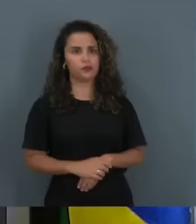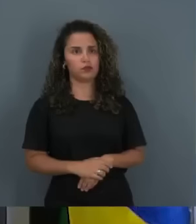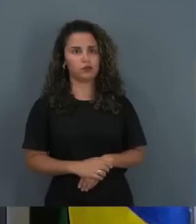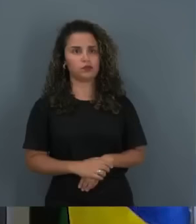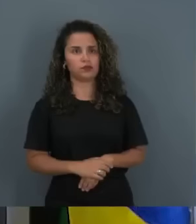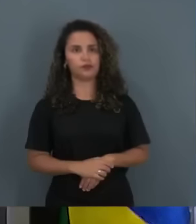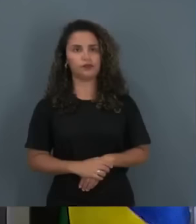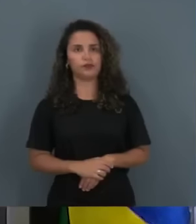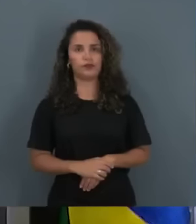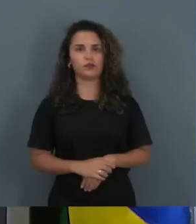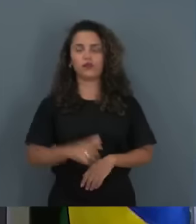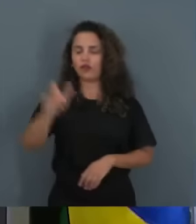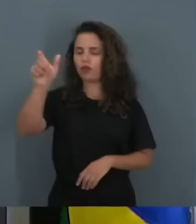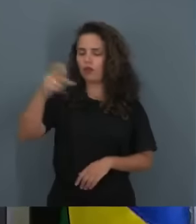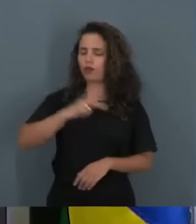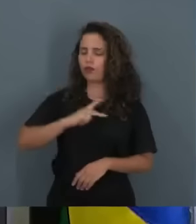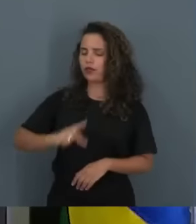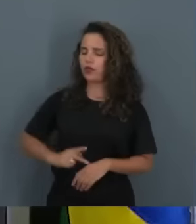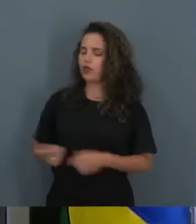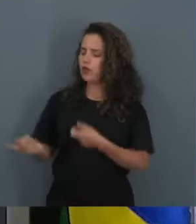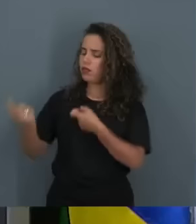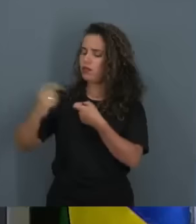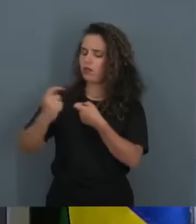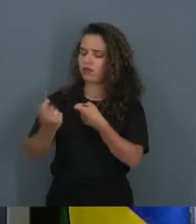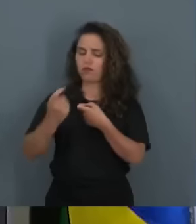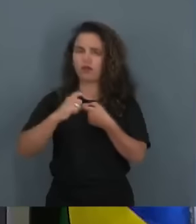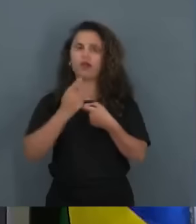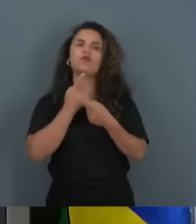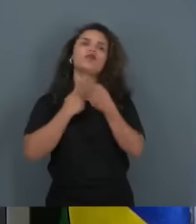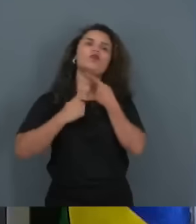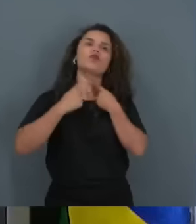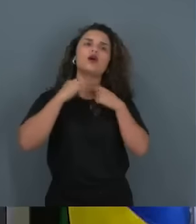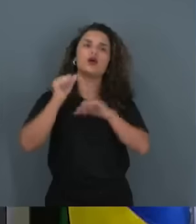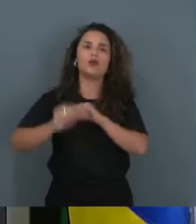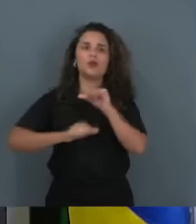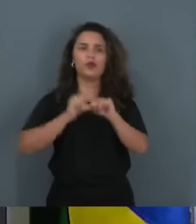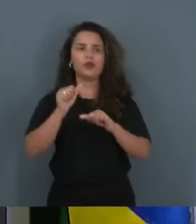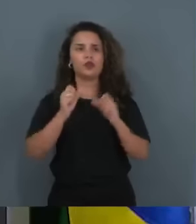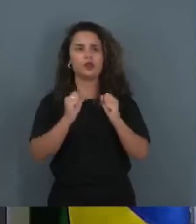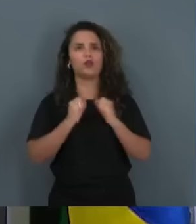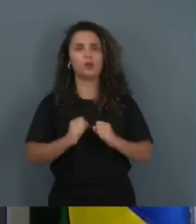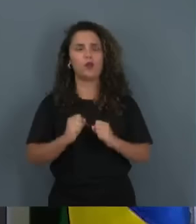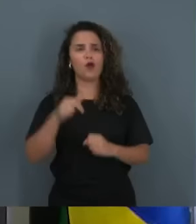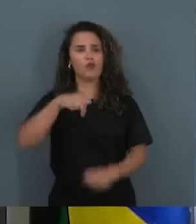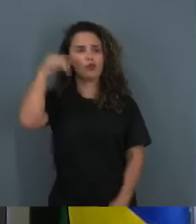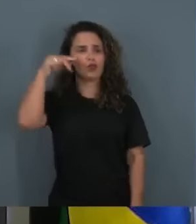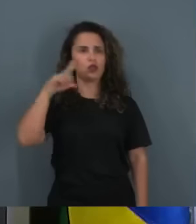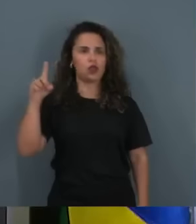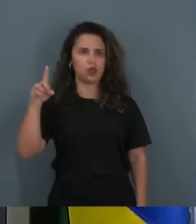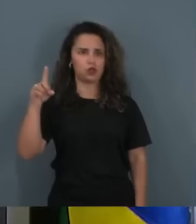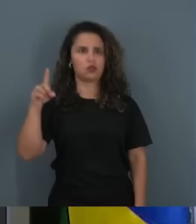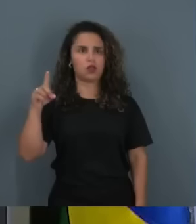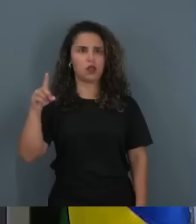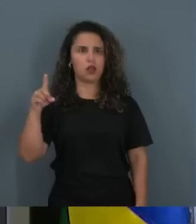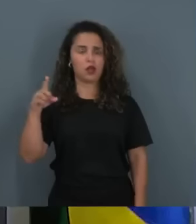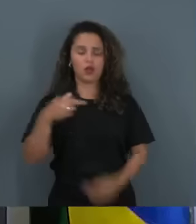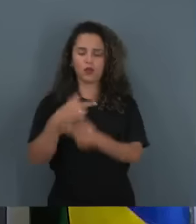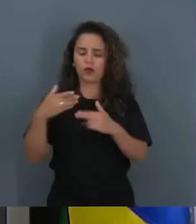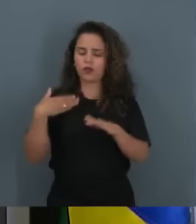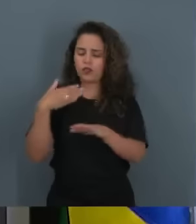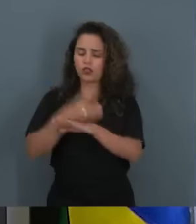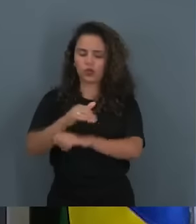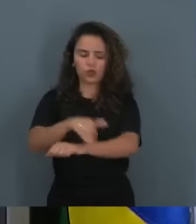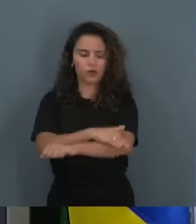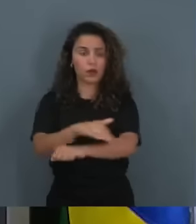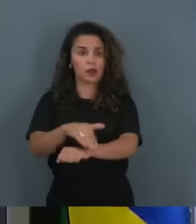O senhor, assim como eu, a gente veio de uma vontade de mudança do nosso povo nordestino. Algo que tomou as ruas do Brasil